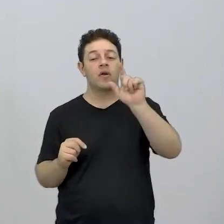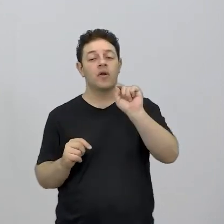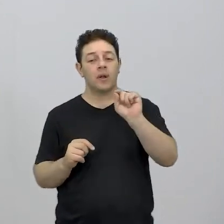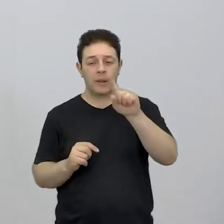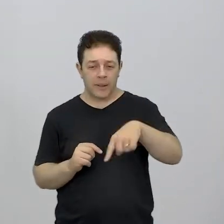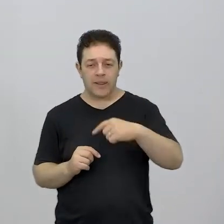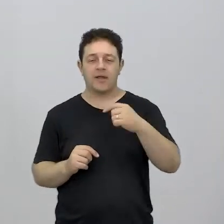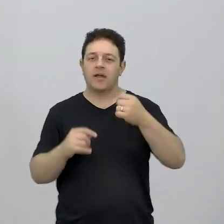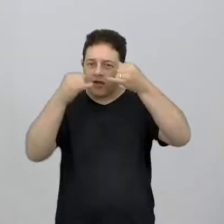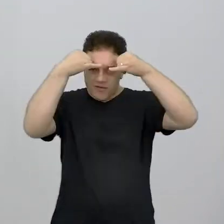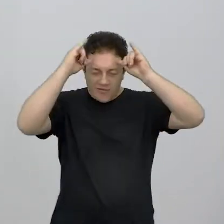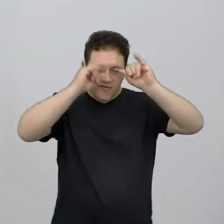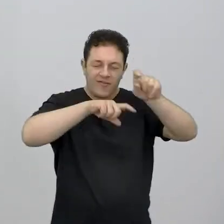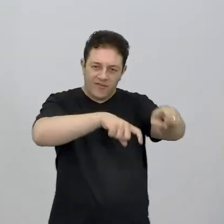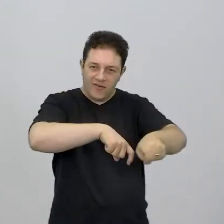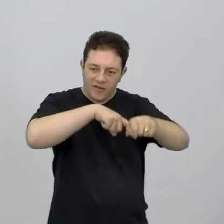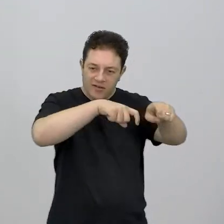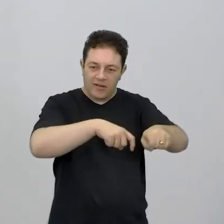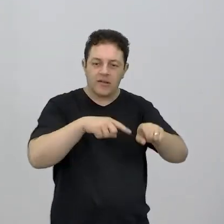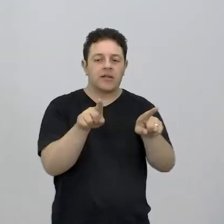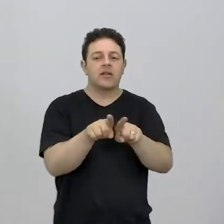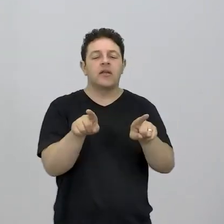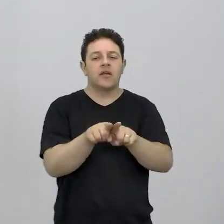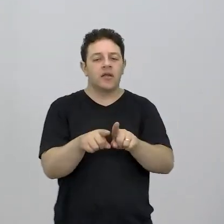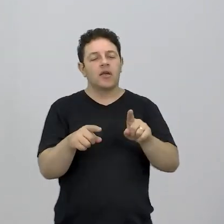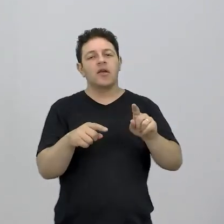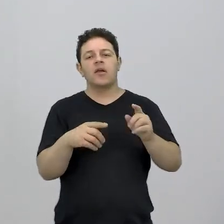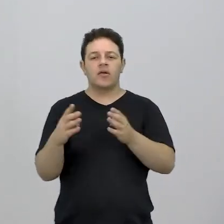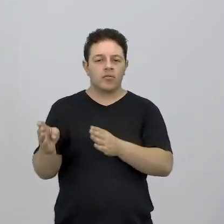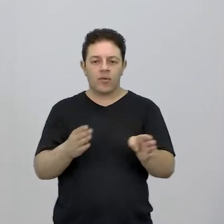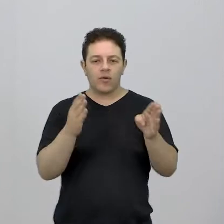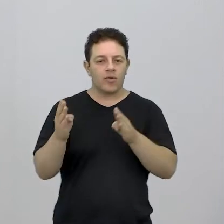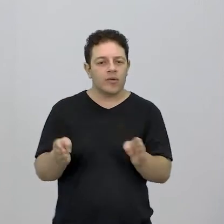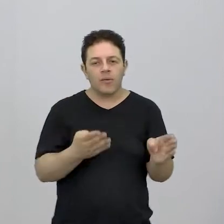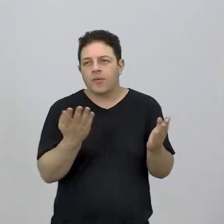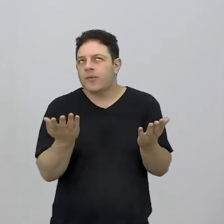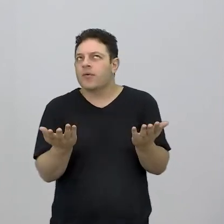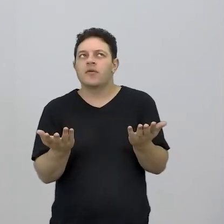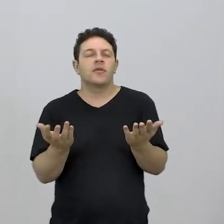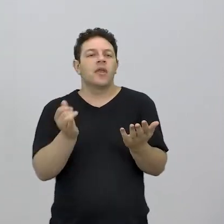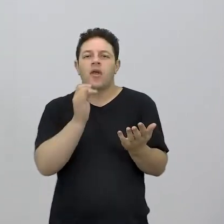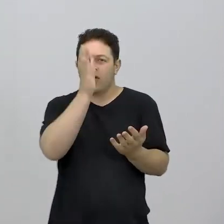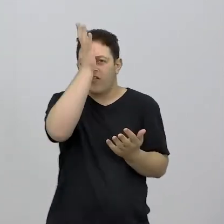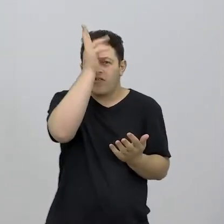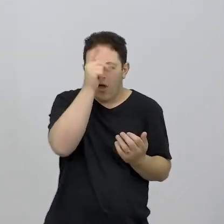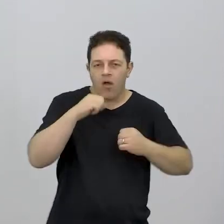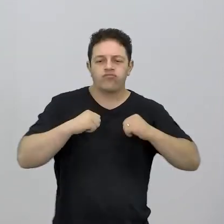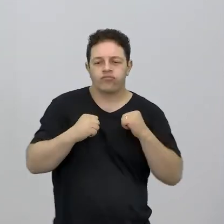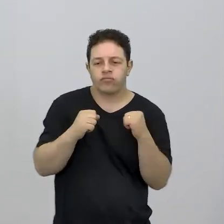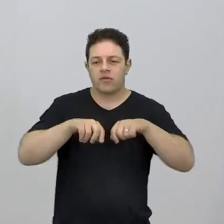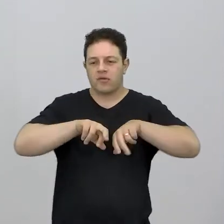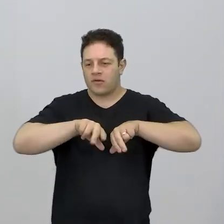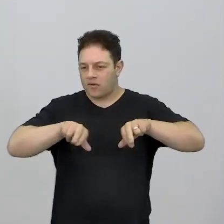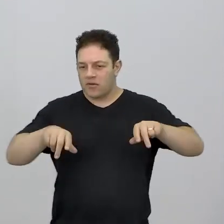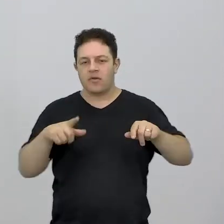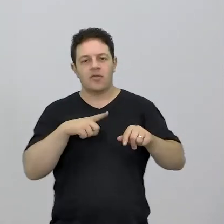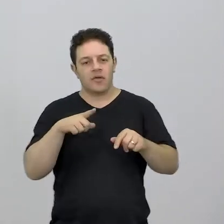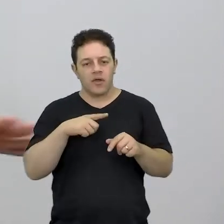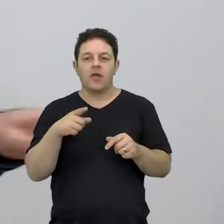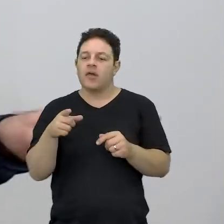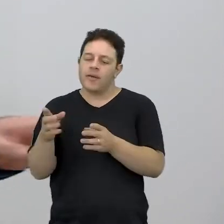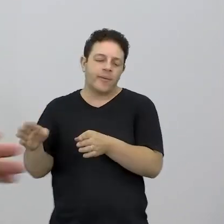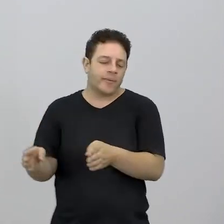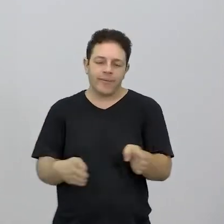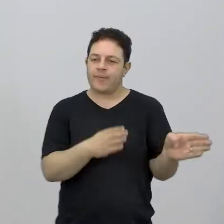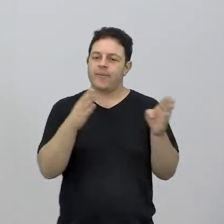das fazendas, né, e também da produção, né, de frangos, né, enfim, essas coisas que tinha uma esteira